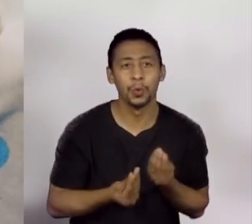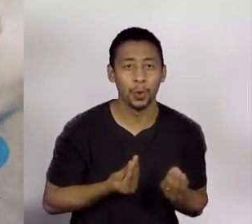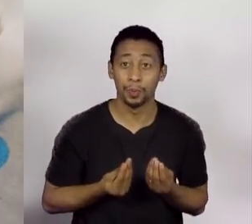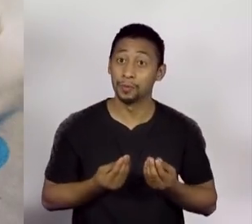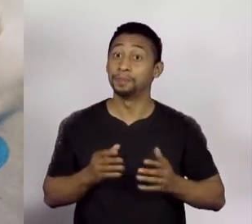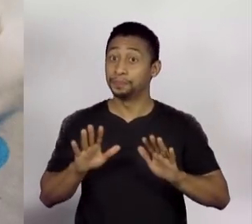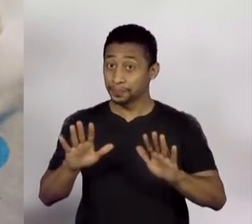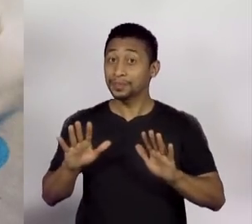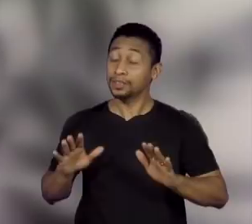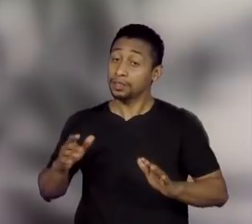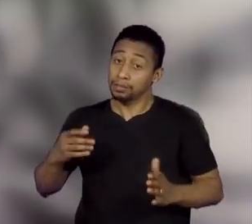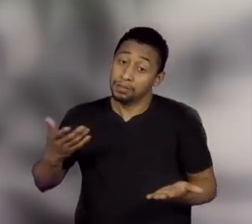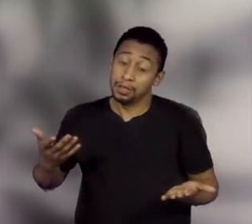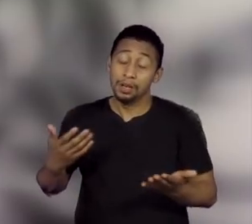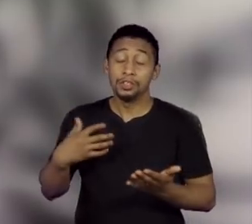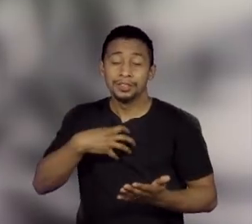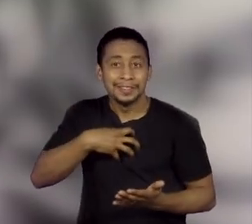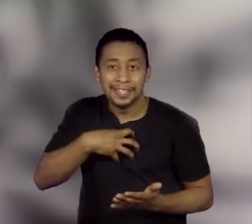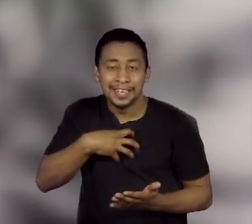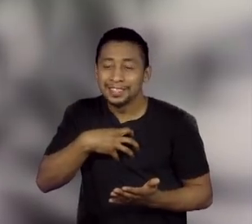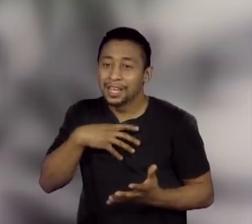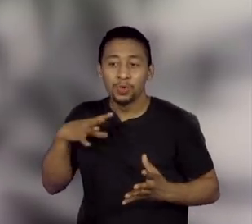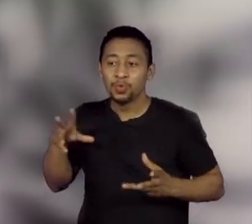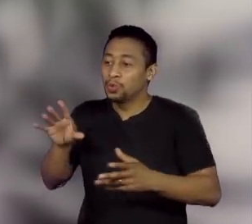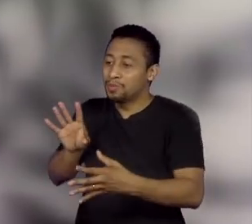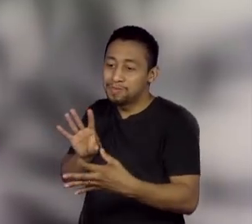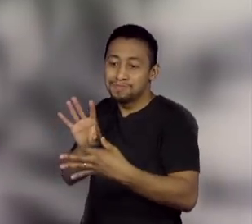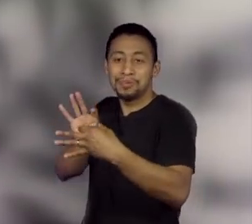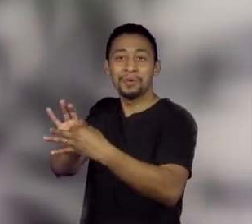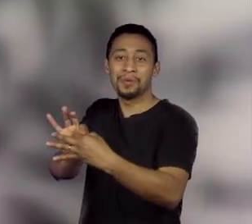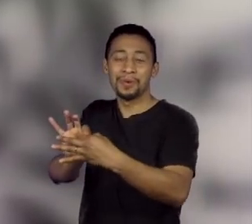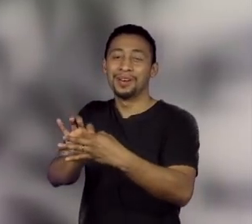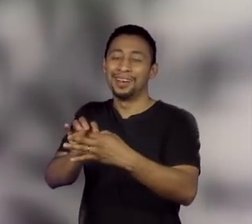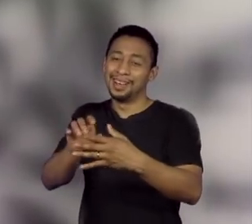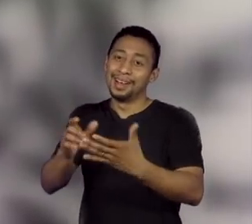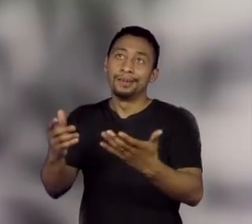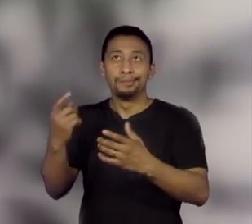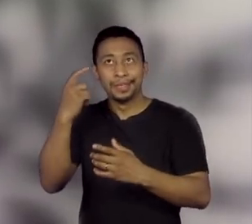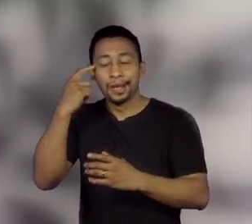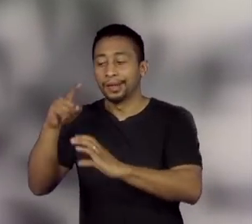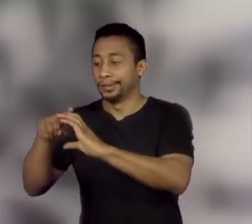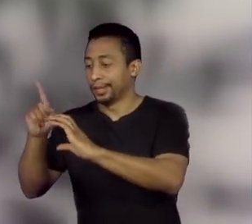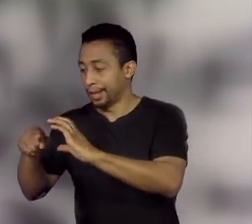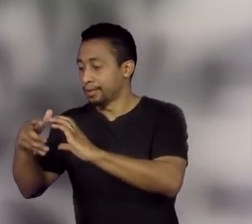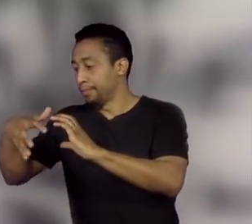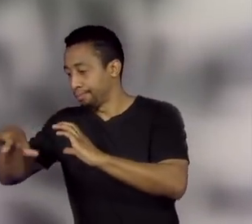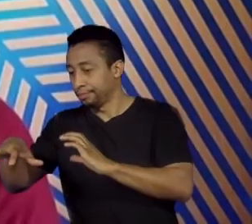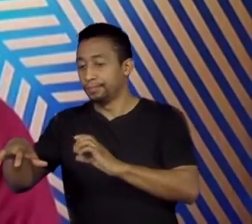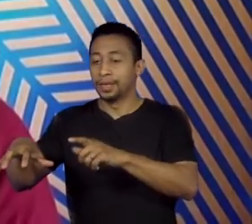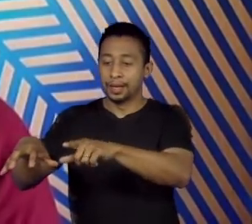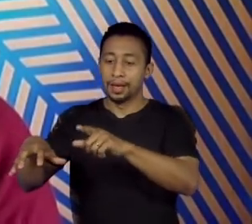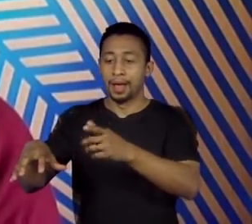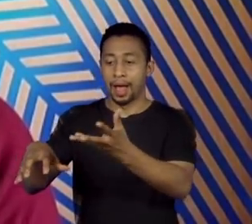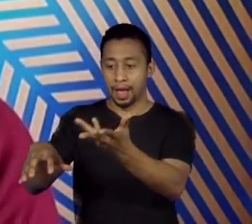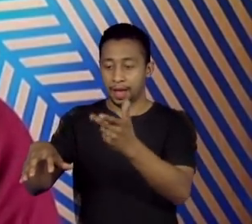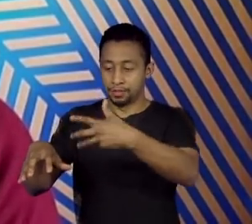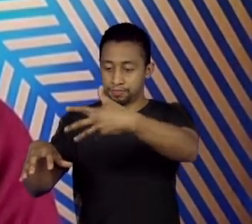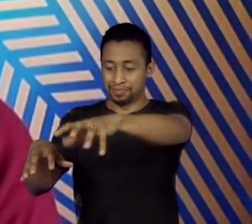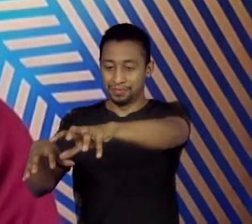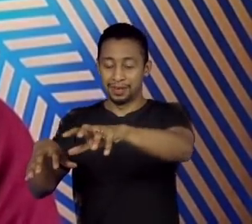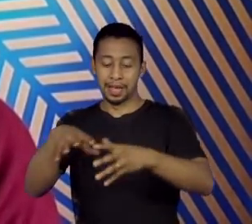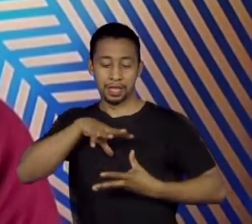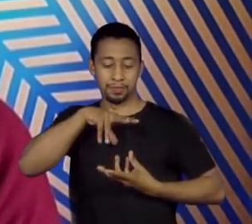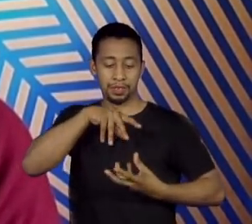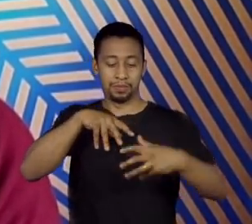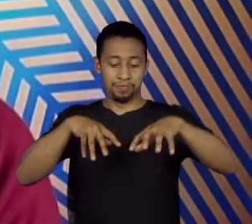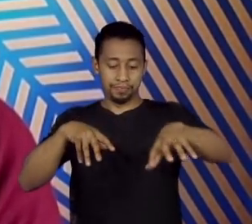separado. Essa ideia de querer separar ciência de arte, de espírito,